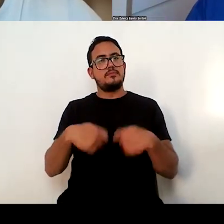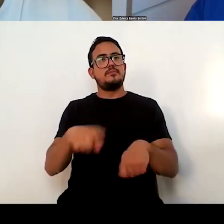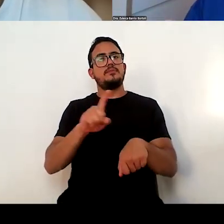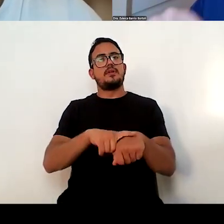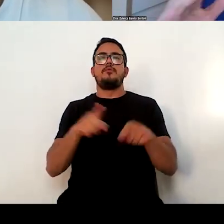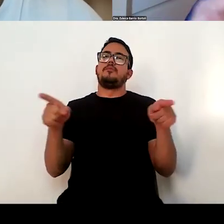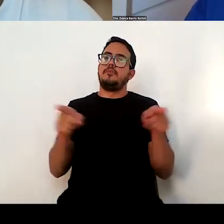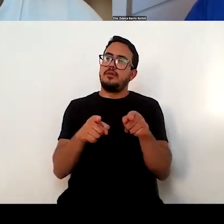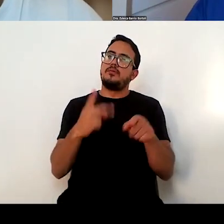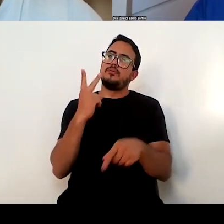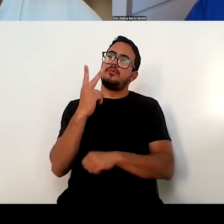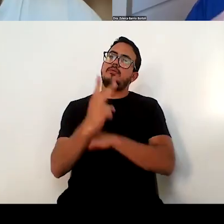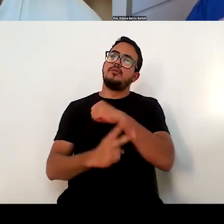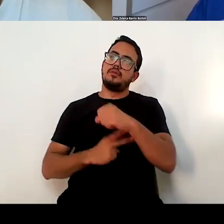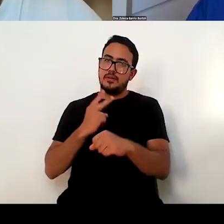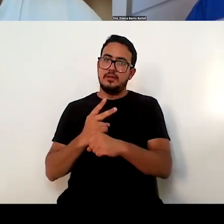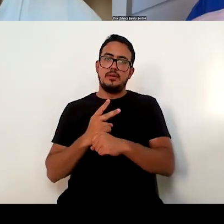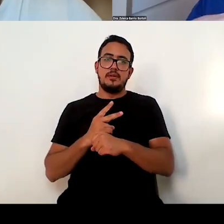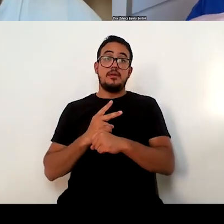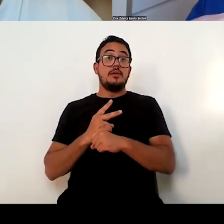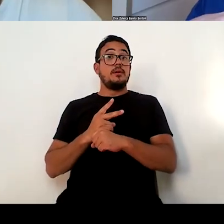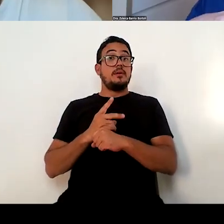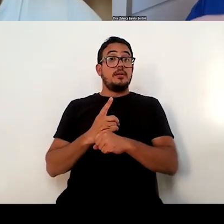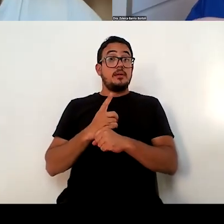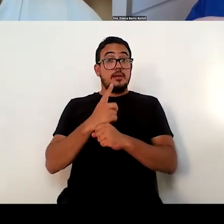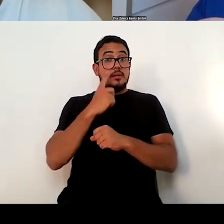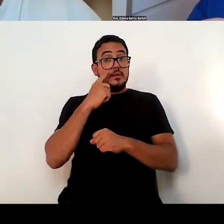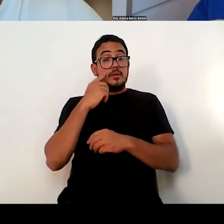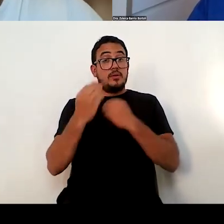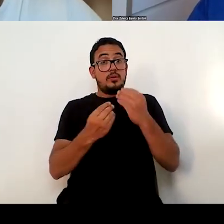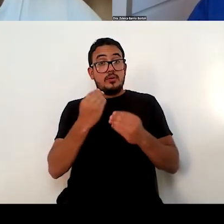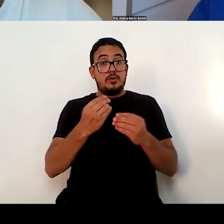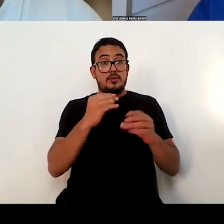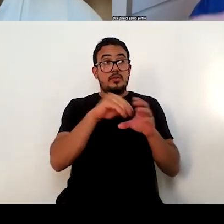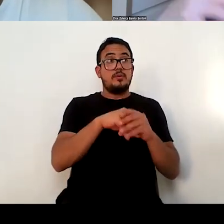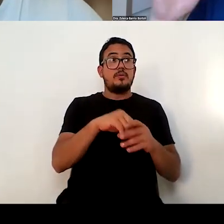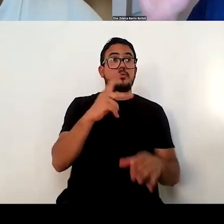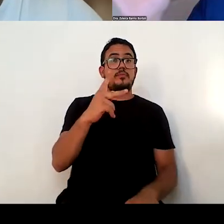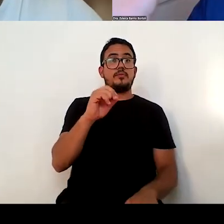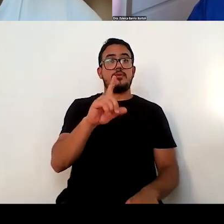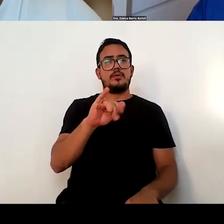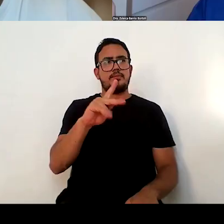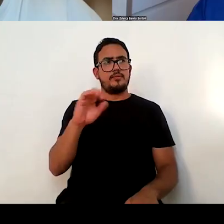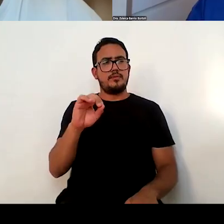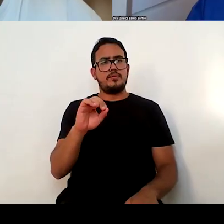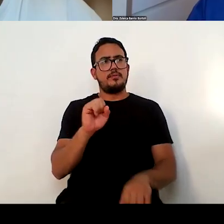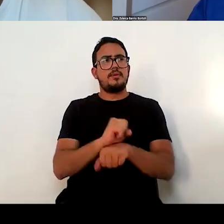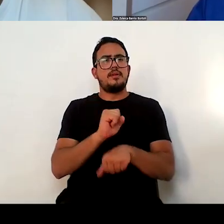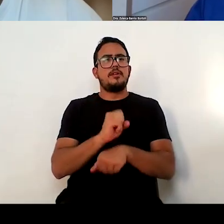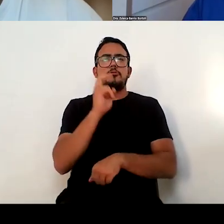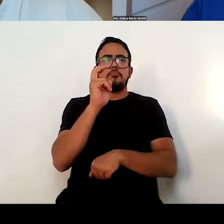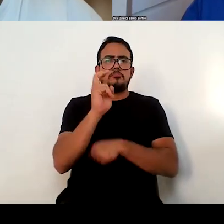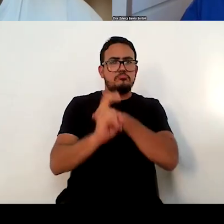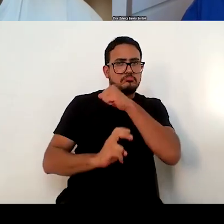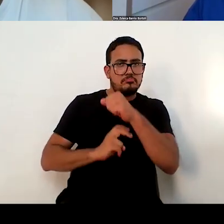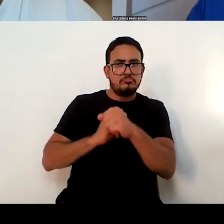2 anos. Mas, assim, depende do que vier no pólipo. Tá? Se for um pólipo hiperplástico, você pode repetir só daqui a 5 anos. Por isso que o